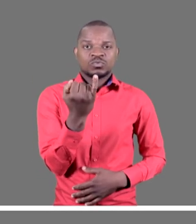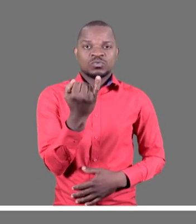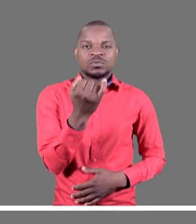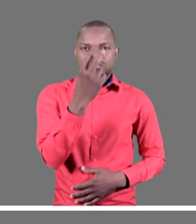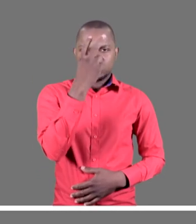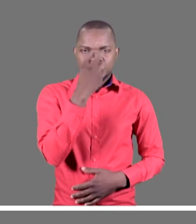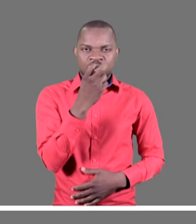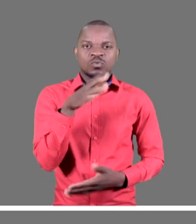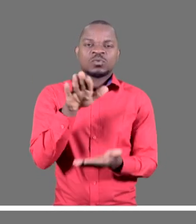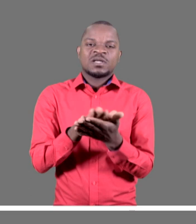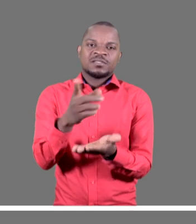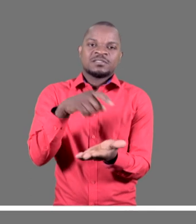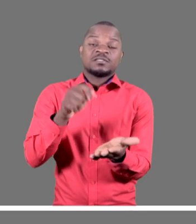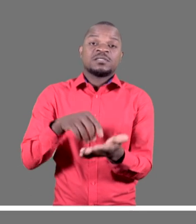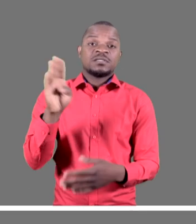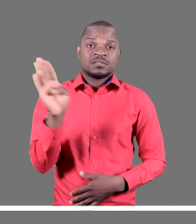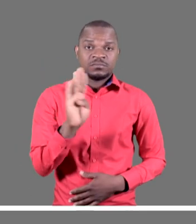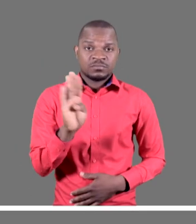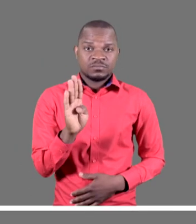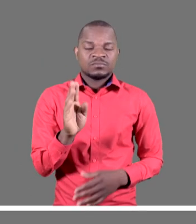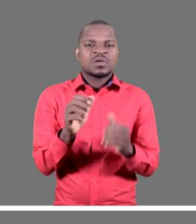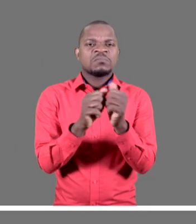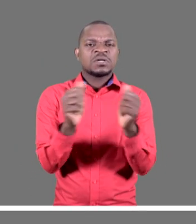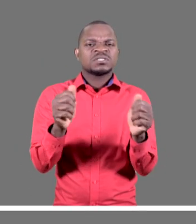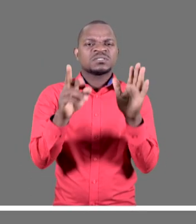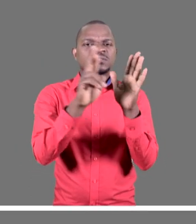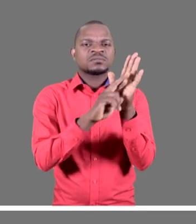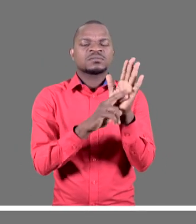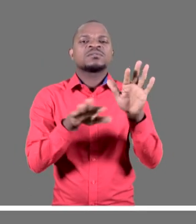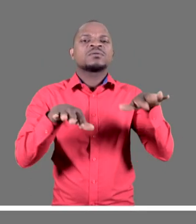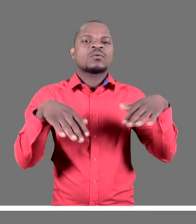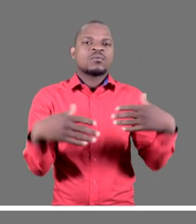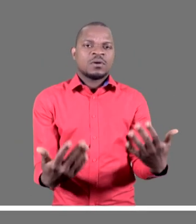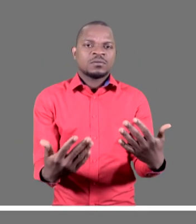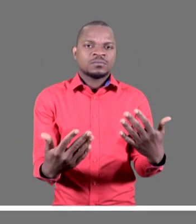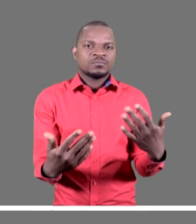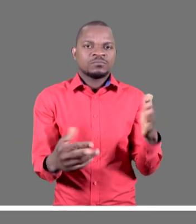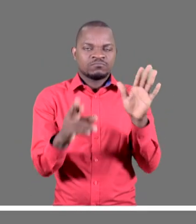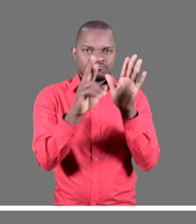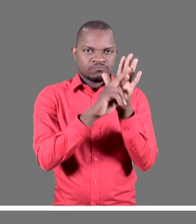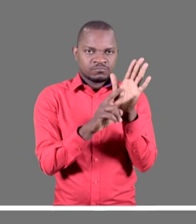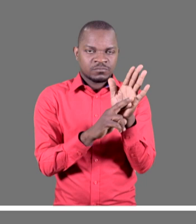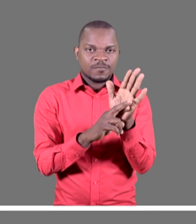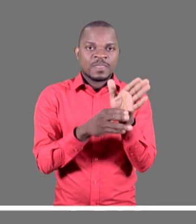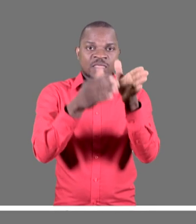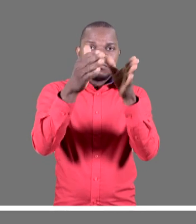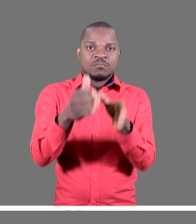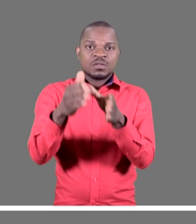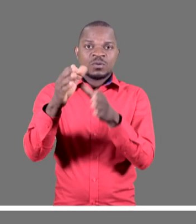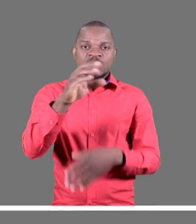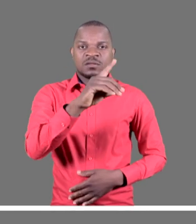Beira, em que a premissa foi sempre criar condições de modo que as suas consciências visuales ou cegas